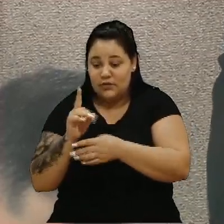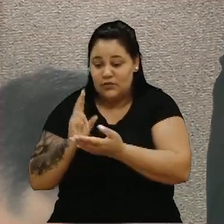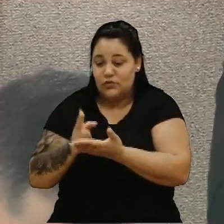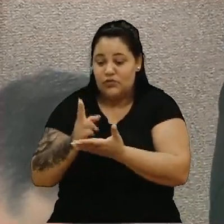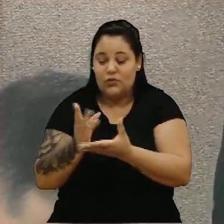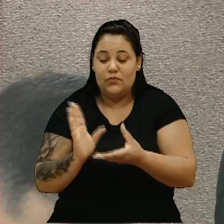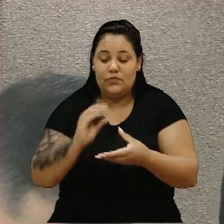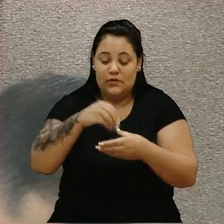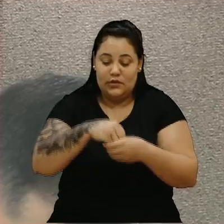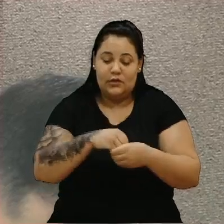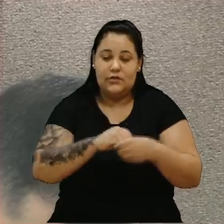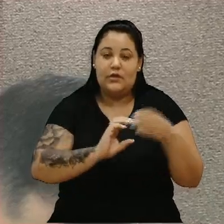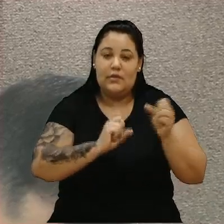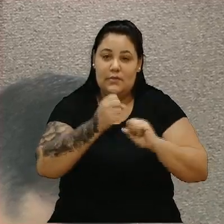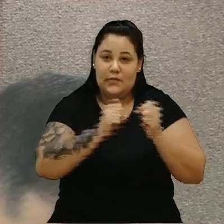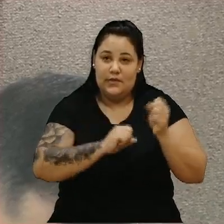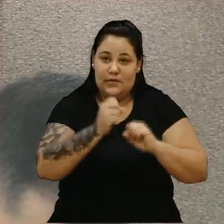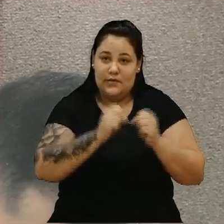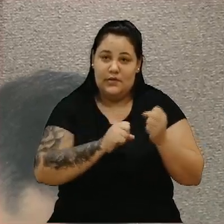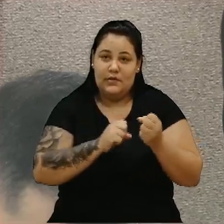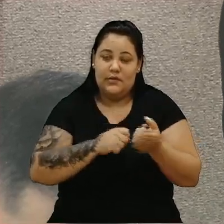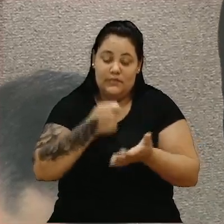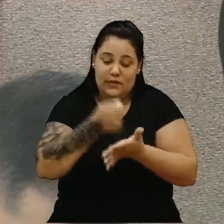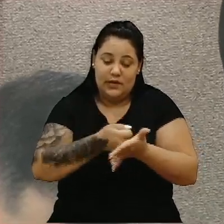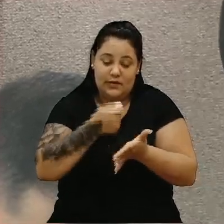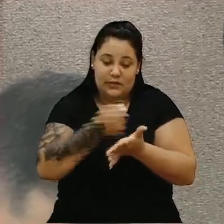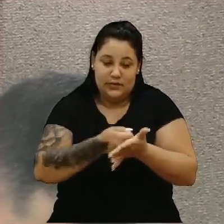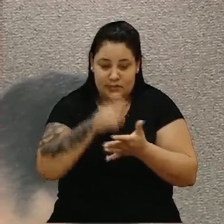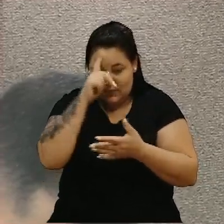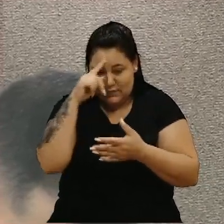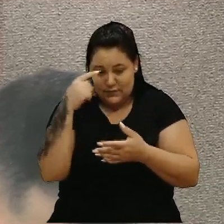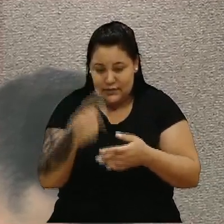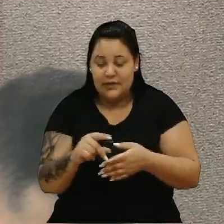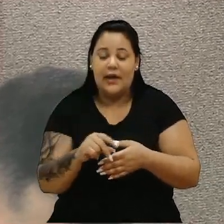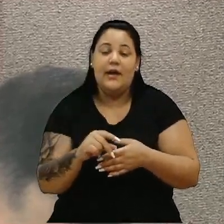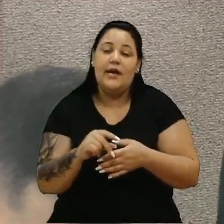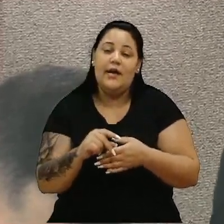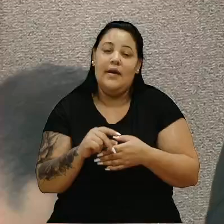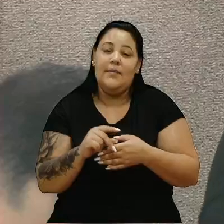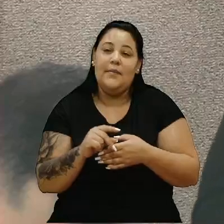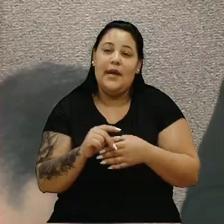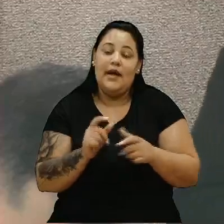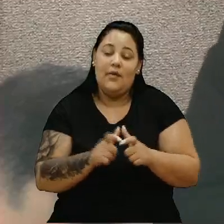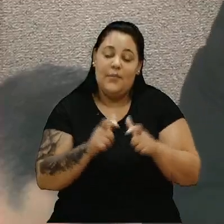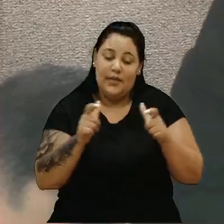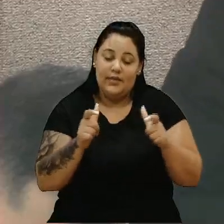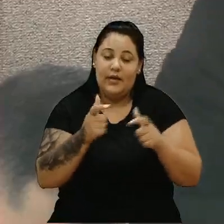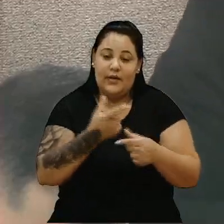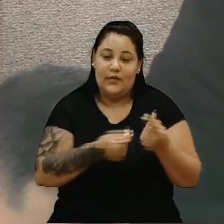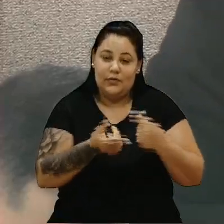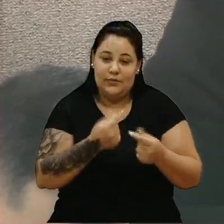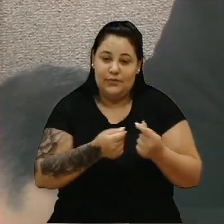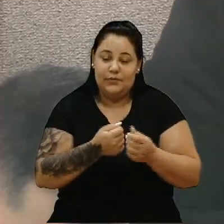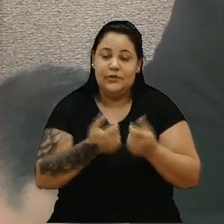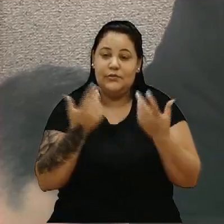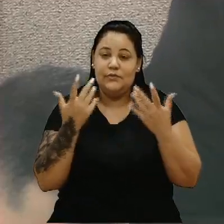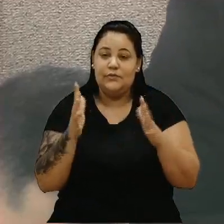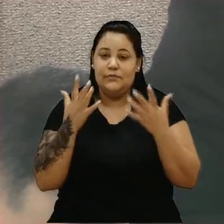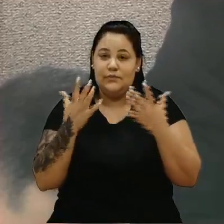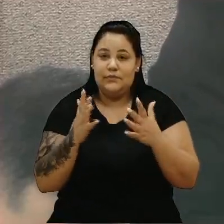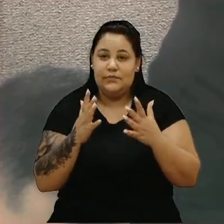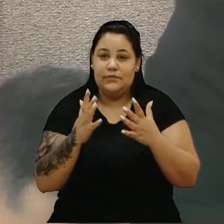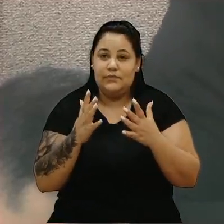empresas e lá estarão labutando para bem aumentar a nossa economia. Então aqui vai os meus parabéns, são mais